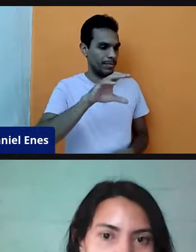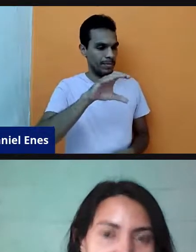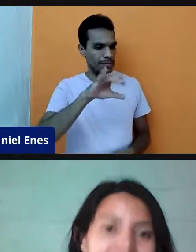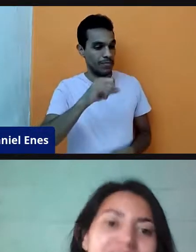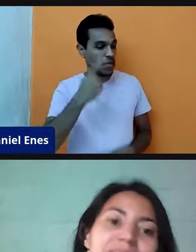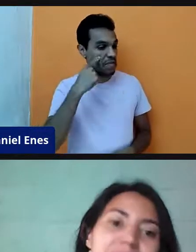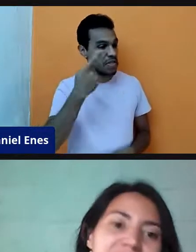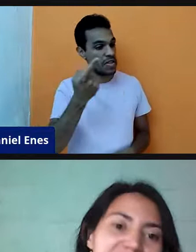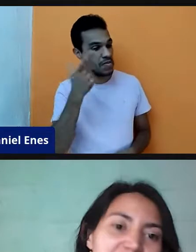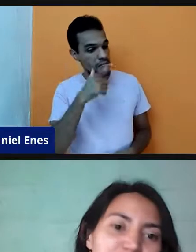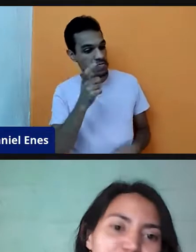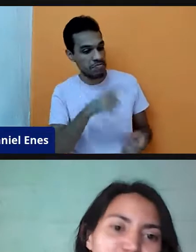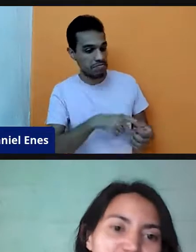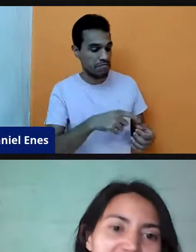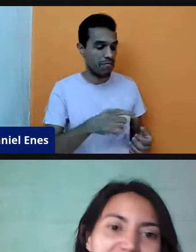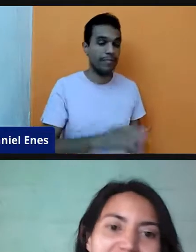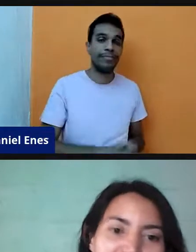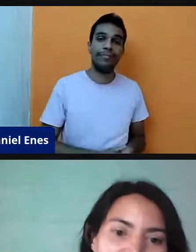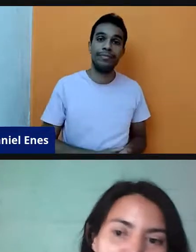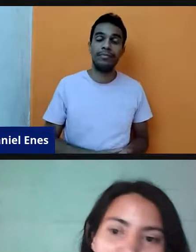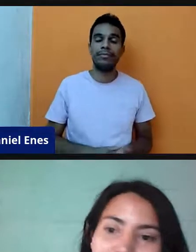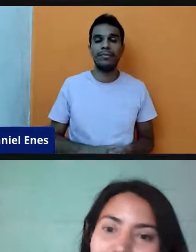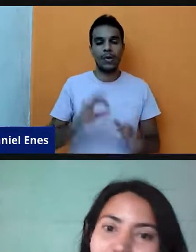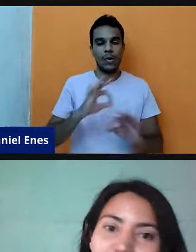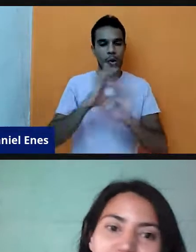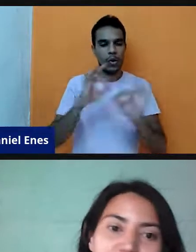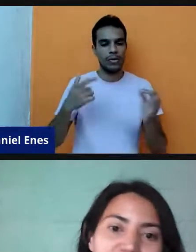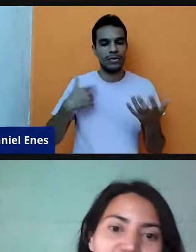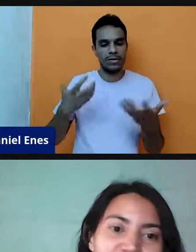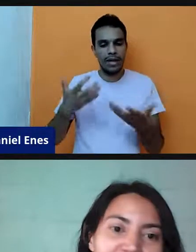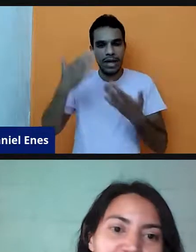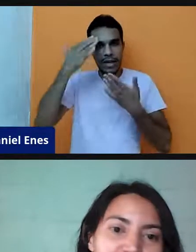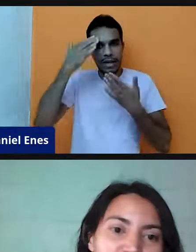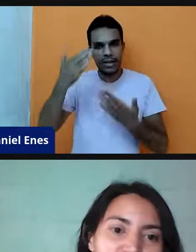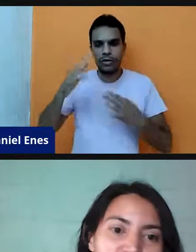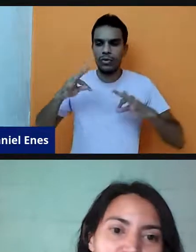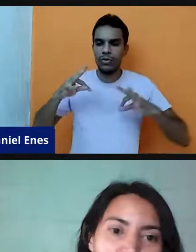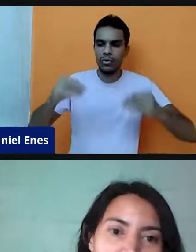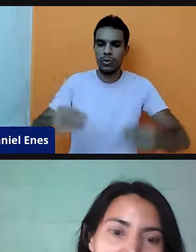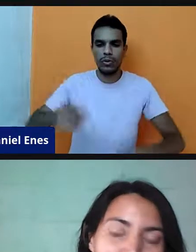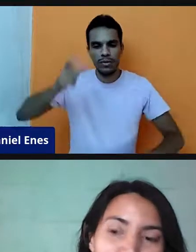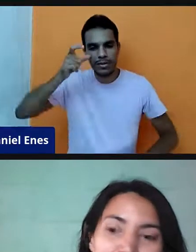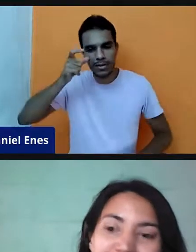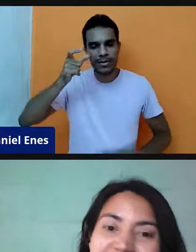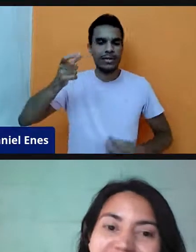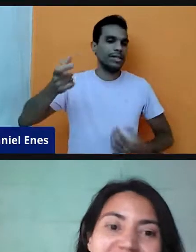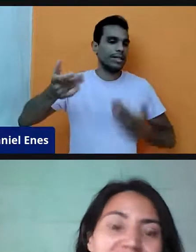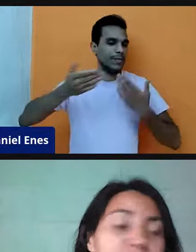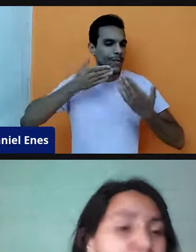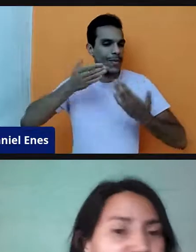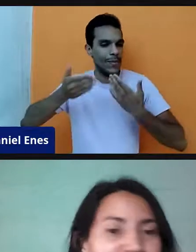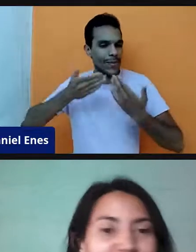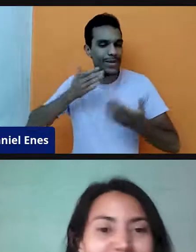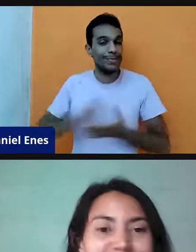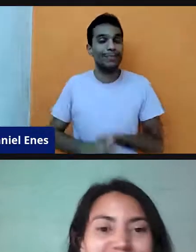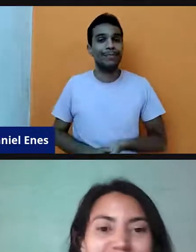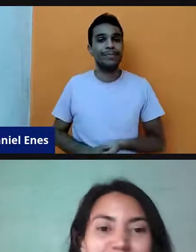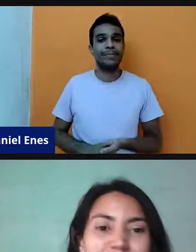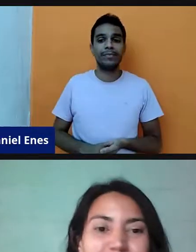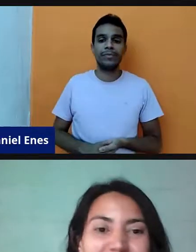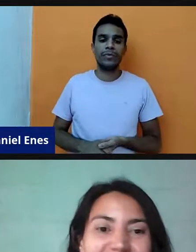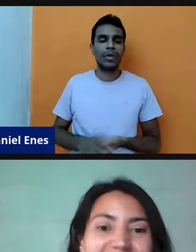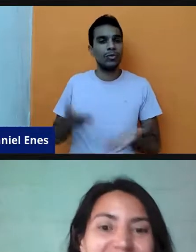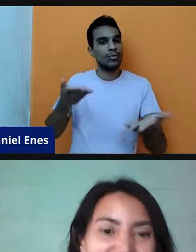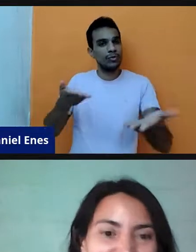finalzinho. Tá ótimo. Eu quero agradecer a todos que prestigiaram esse nosso bate-papo. E convidá-las,